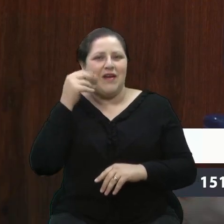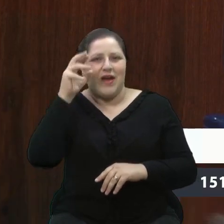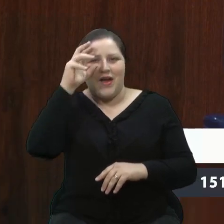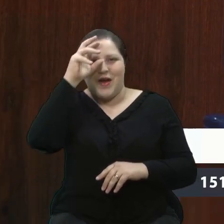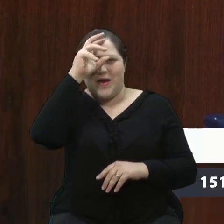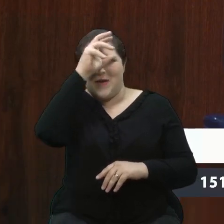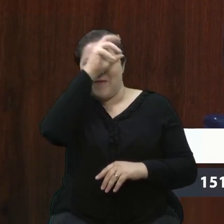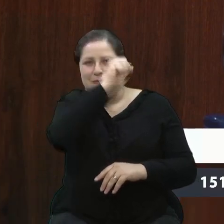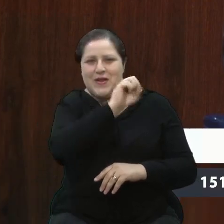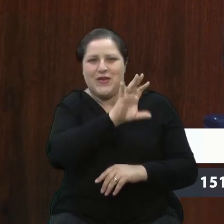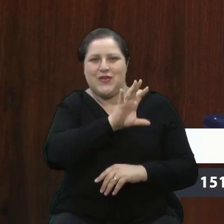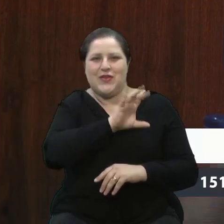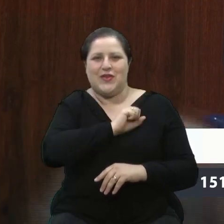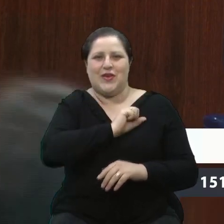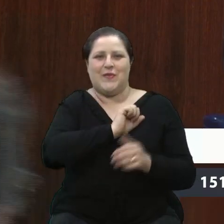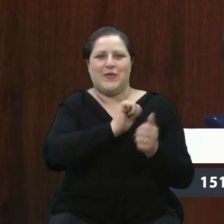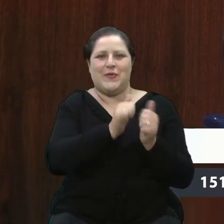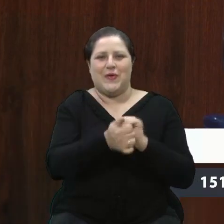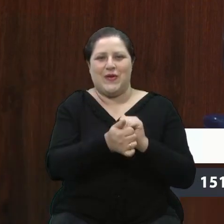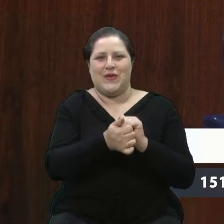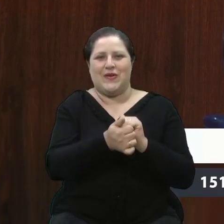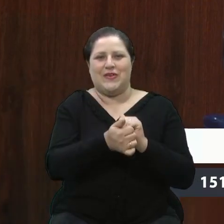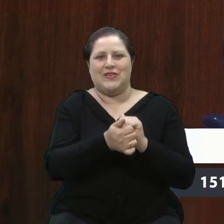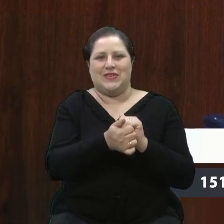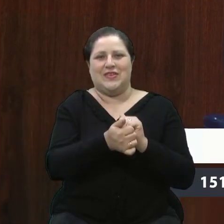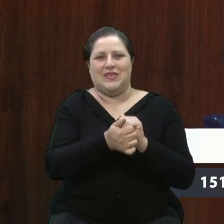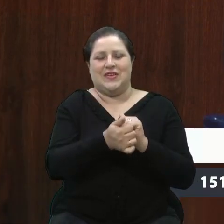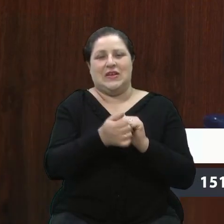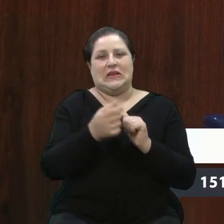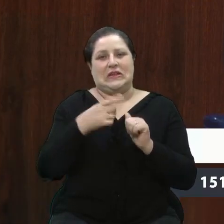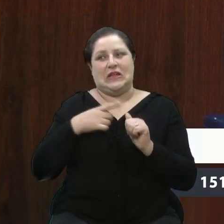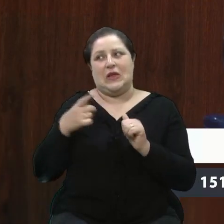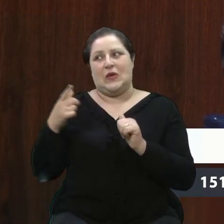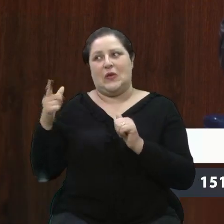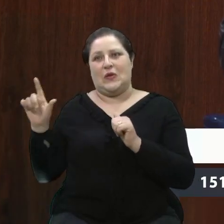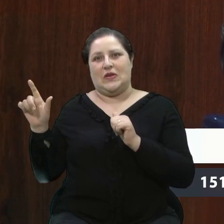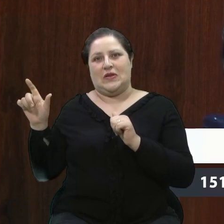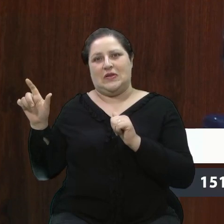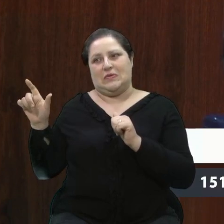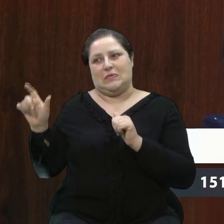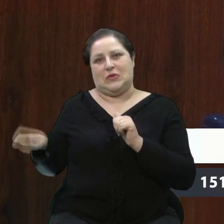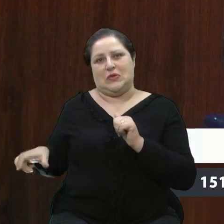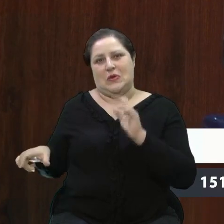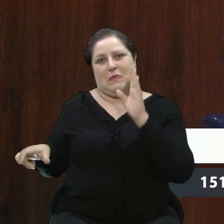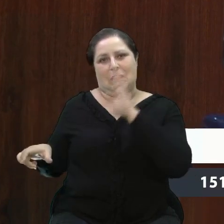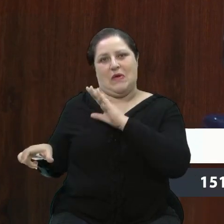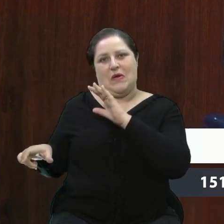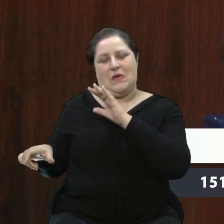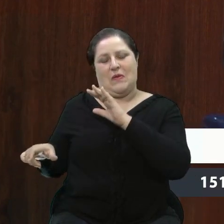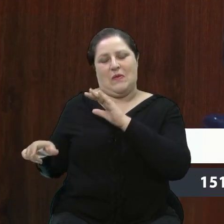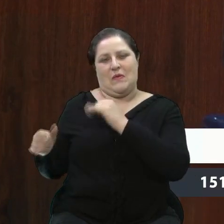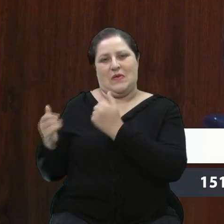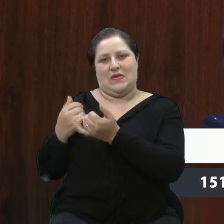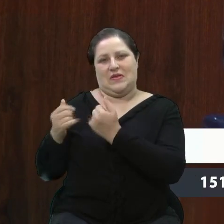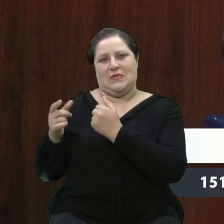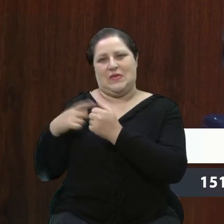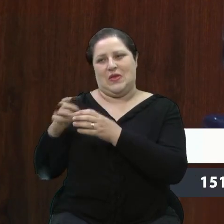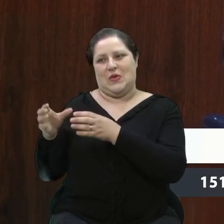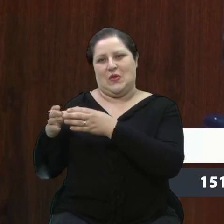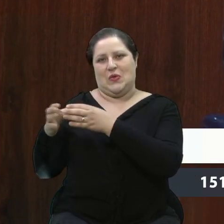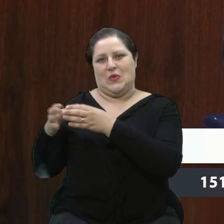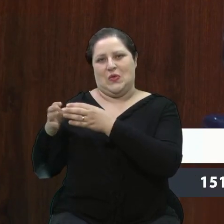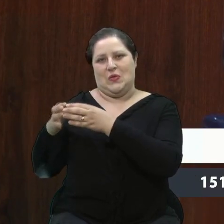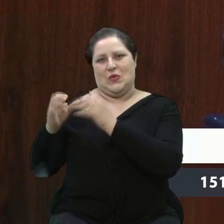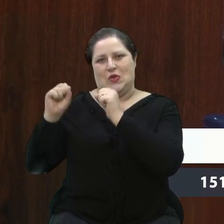ao esporte, quando se vê alguns maus exemplos que têm dado aqui no Rio Grande do Sul, da torcida, né? Se vê